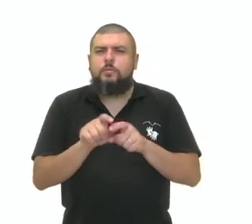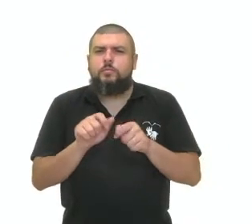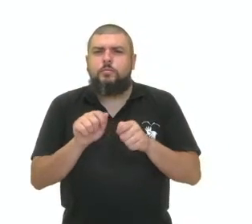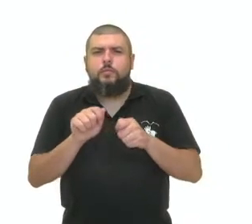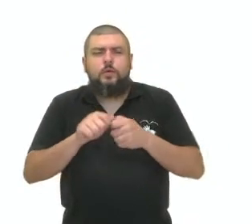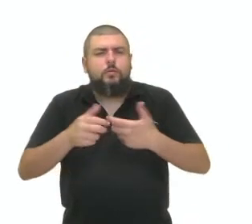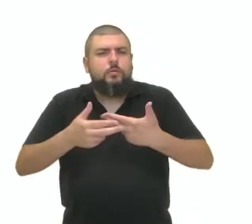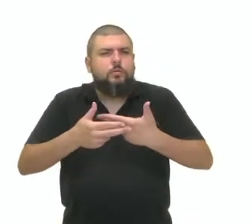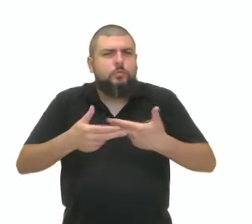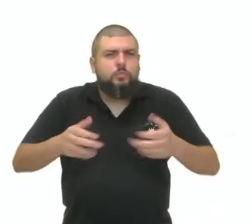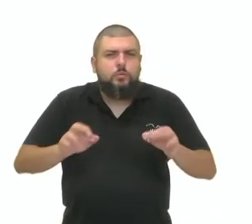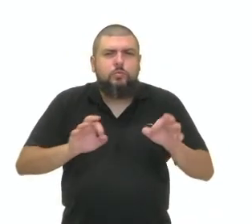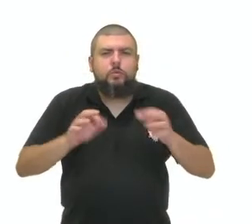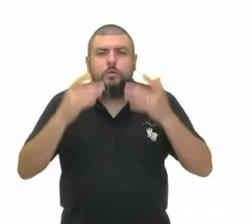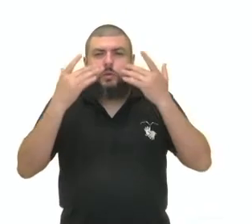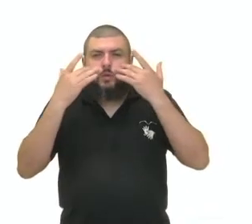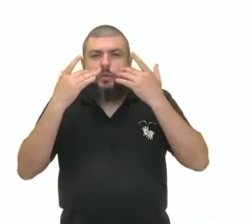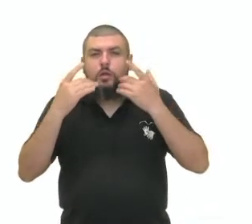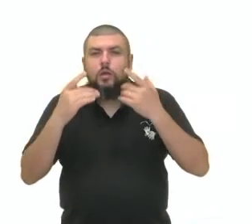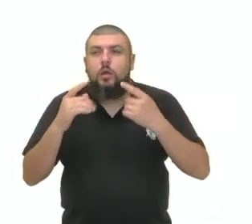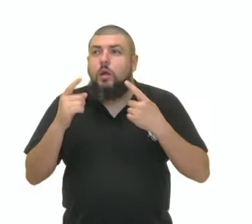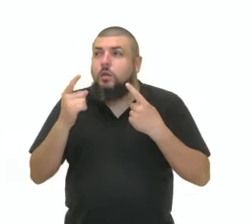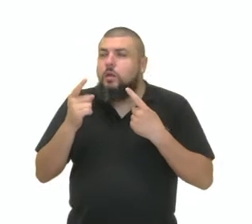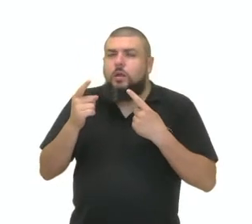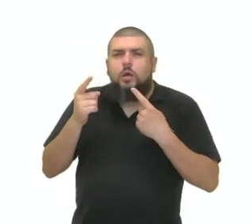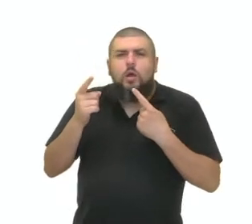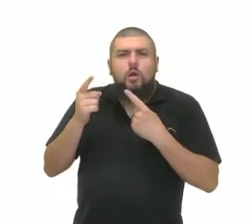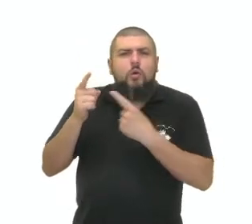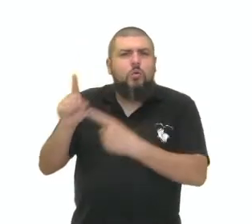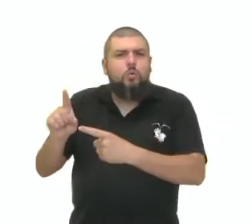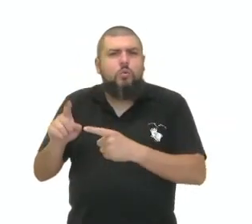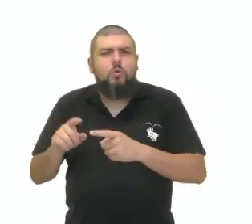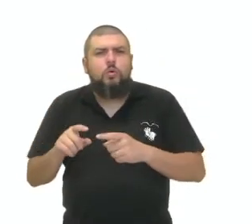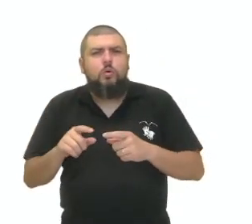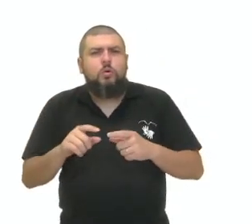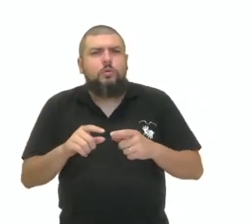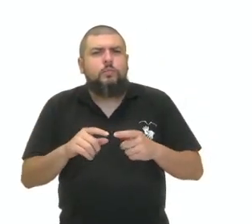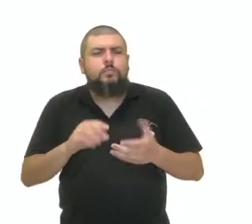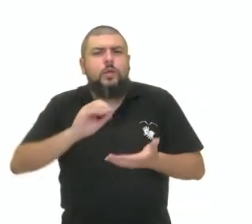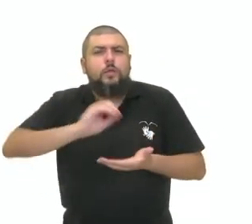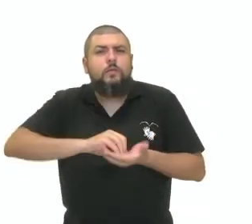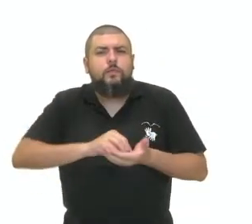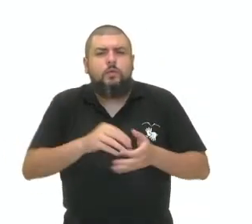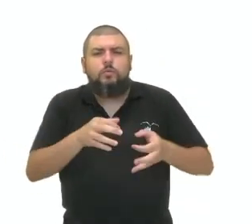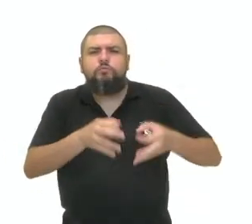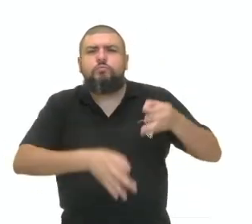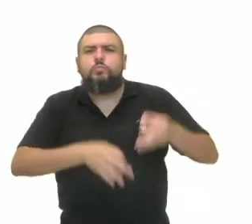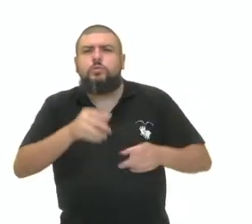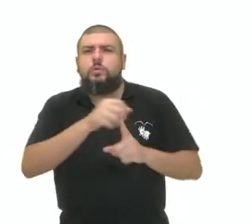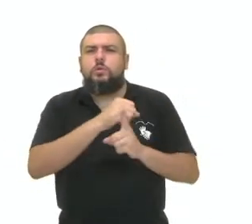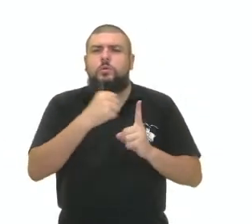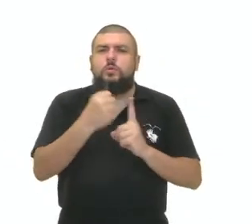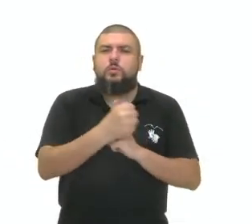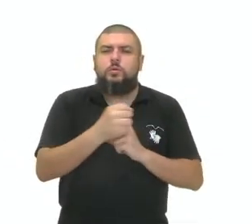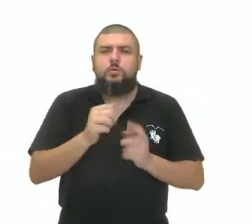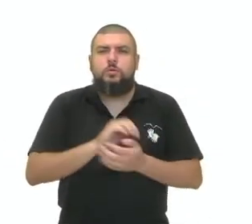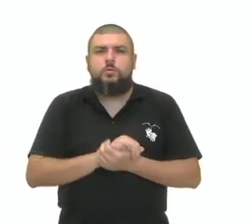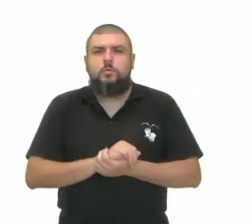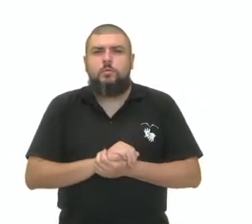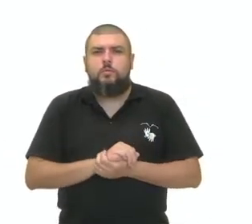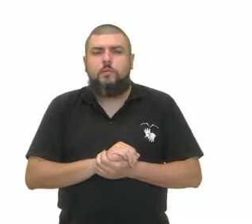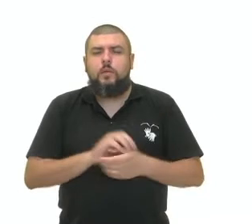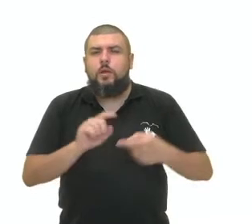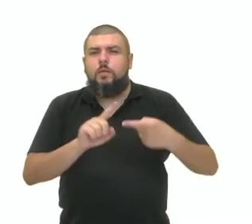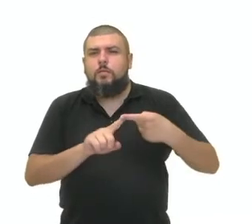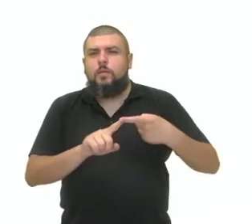injustiças sociais e exaltavam a luta contra a ditadura. Grupos teatrais como o Teatro Arena e o Teatro